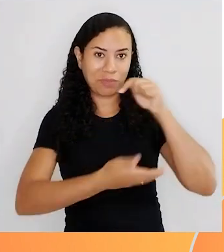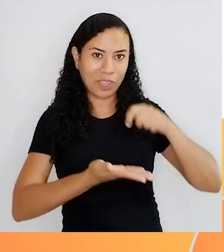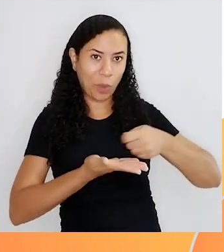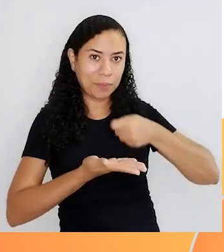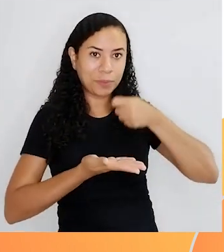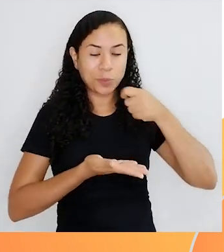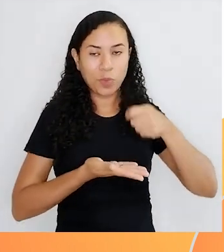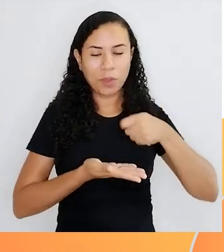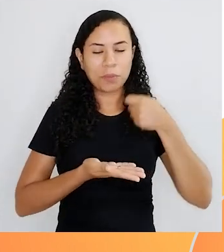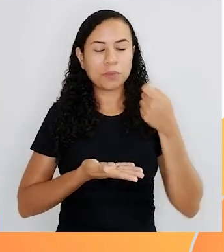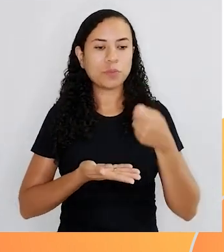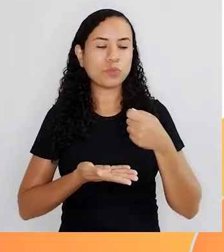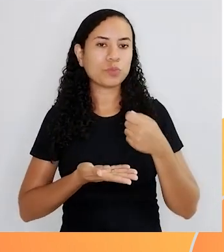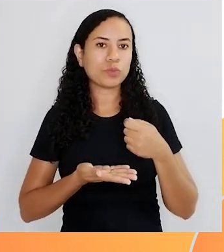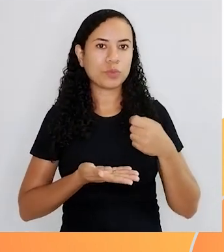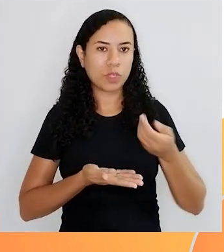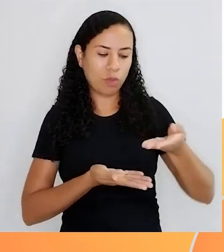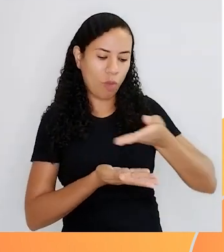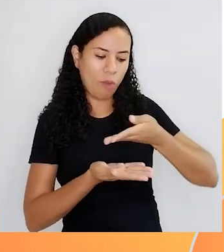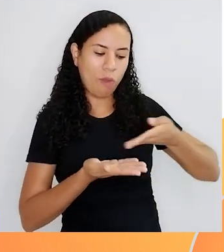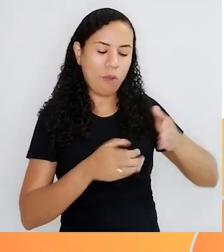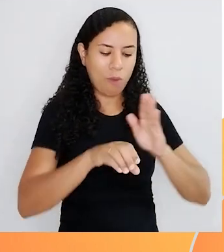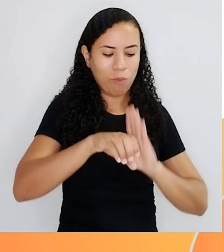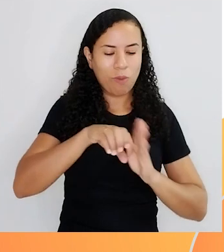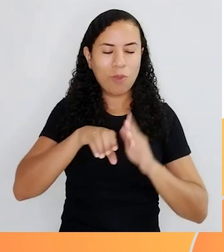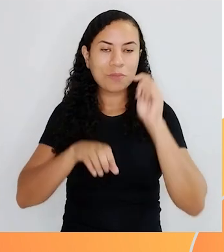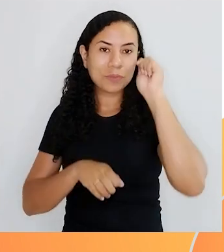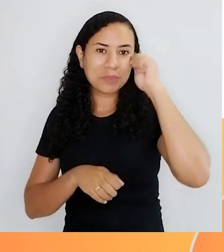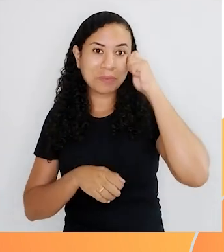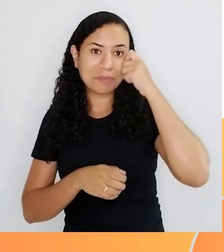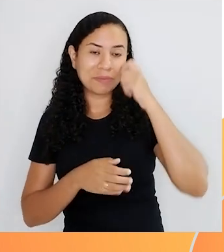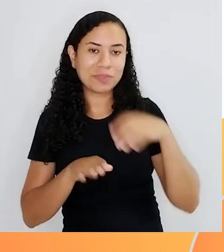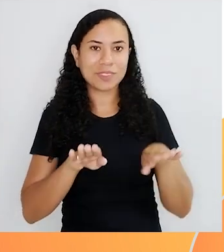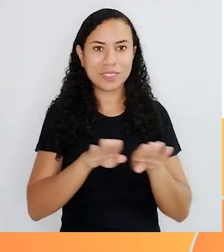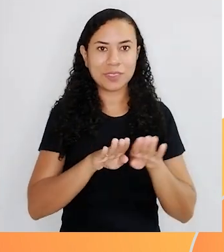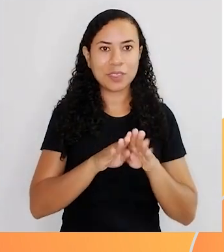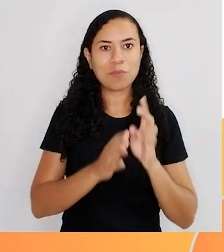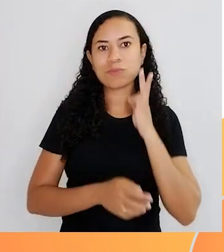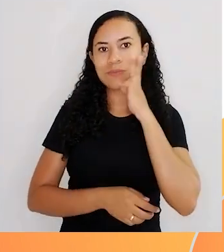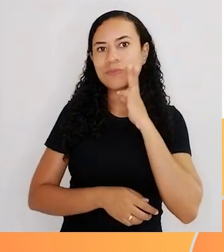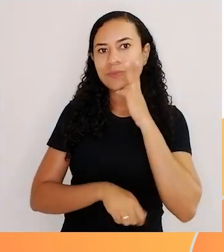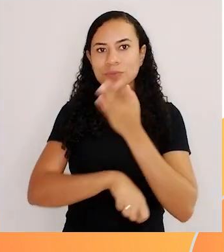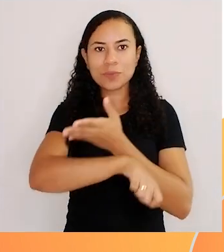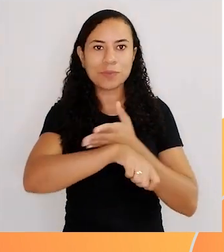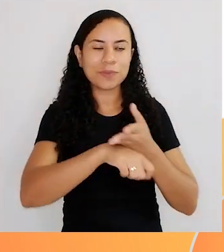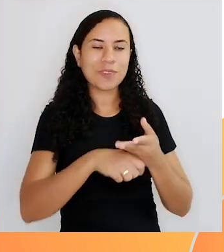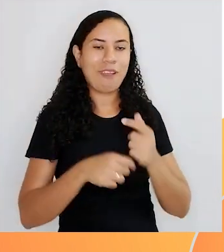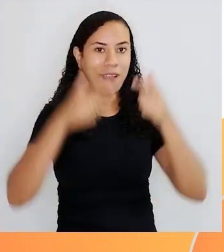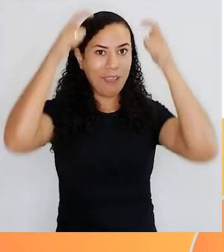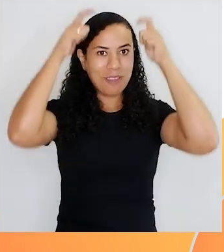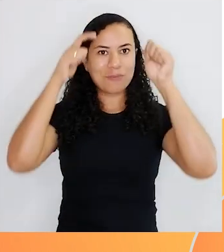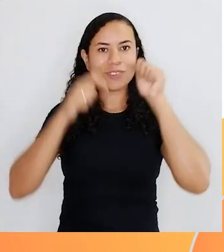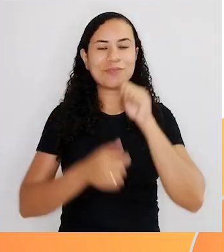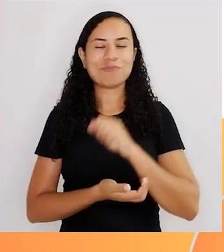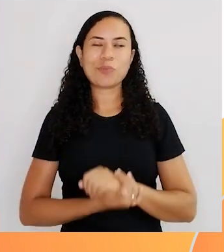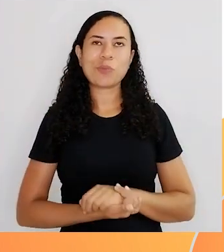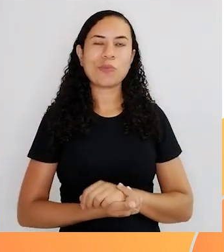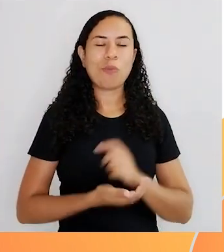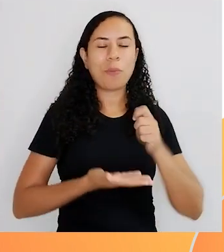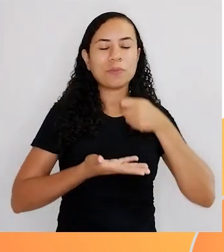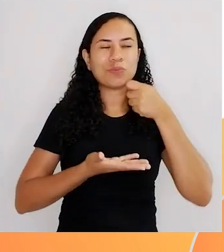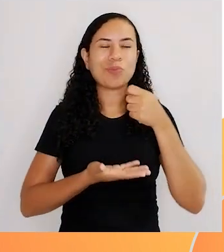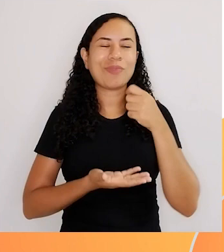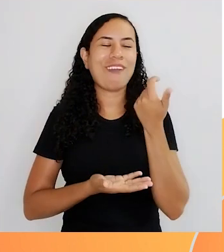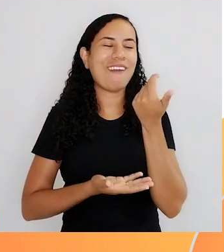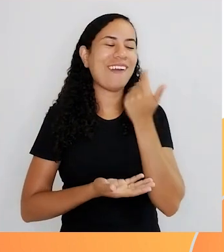cremoso molho acebolado e de um finíssimo vinho branco, a princesa sorria, pensando consigo